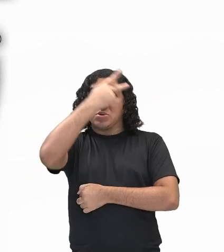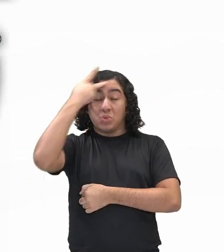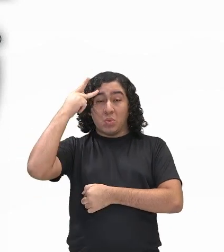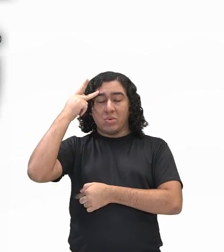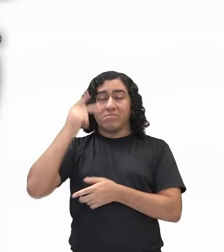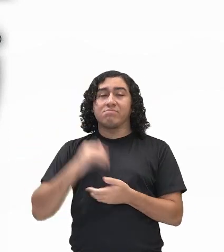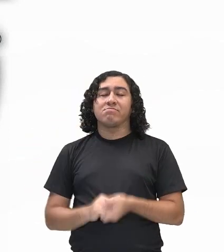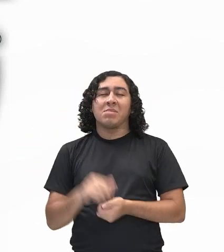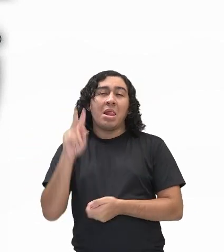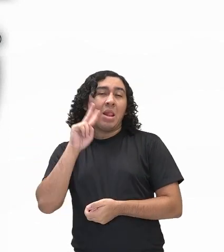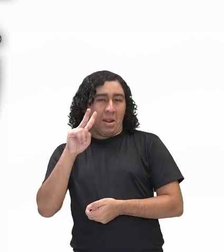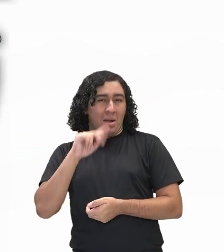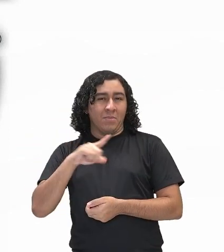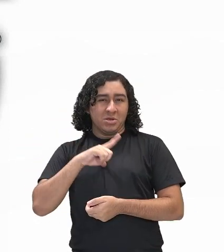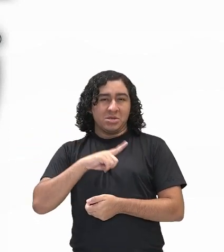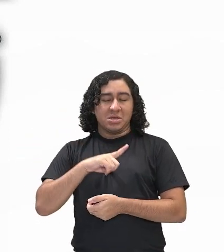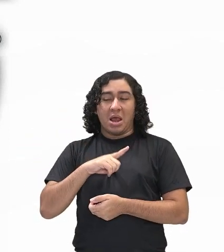placa, né?